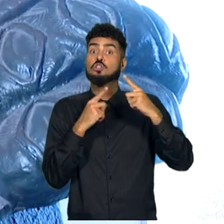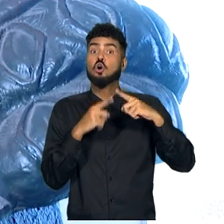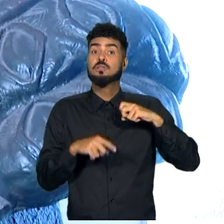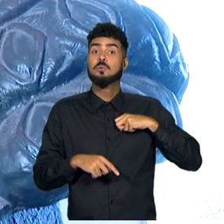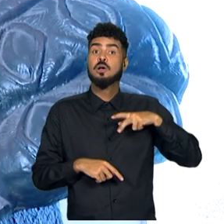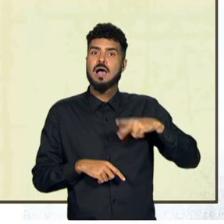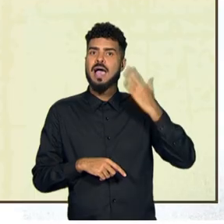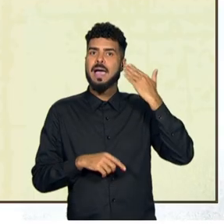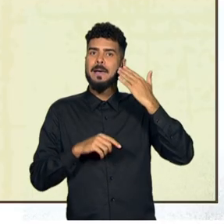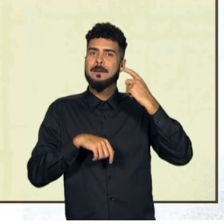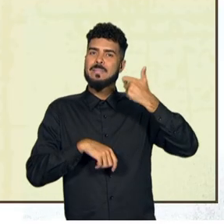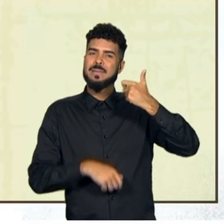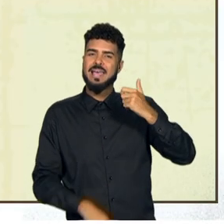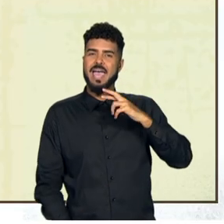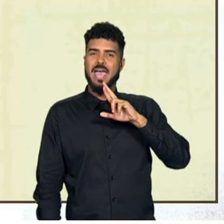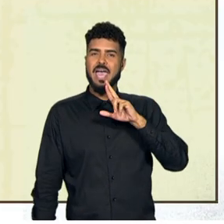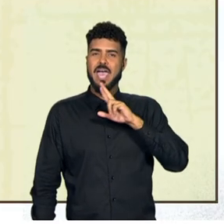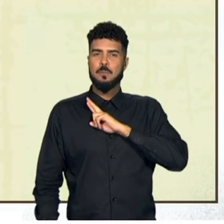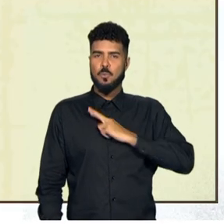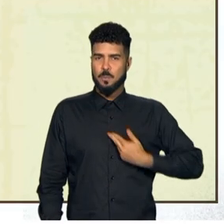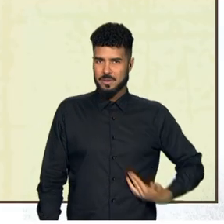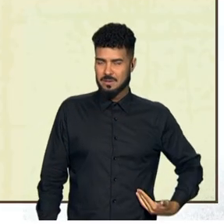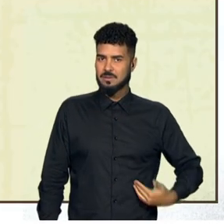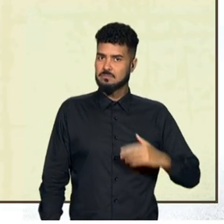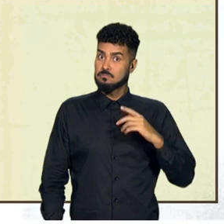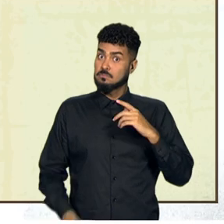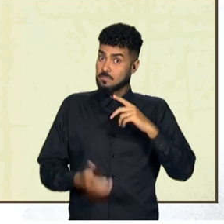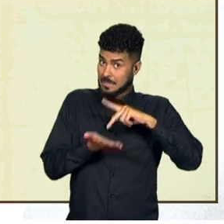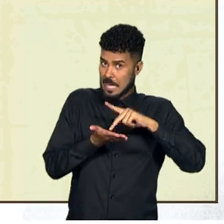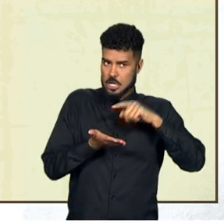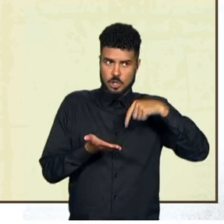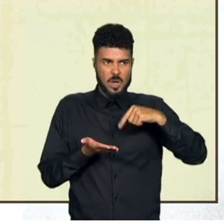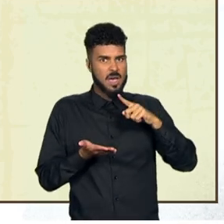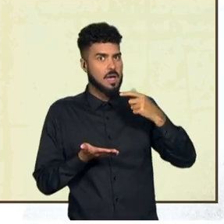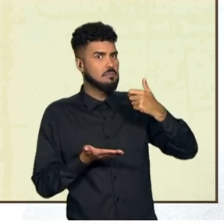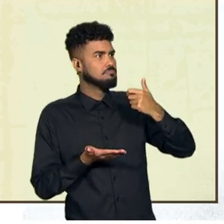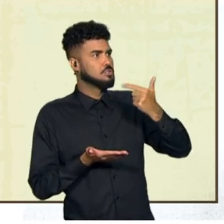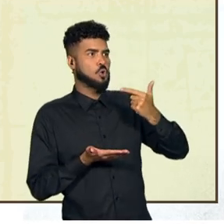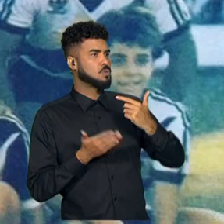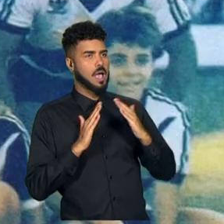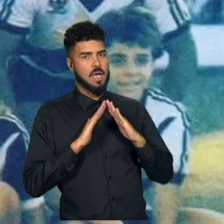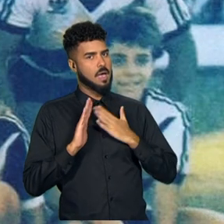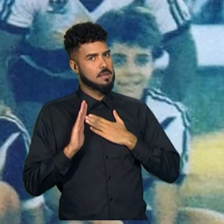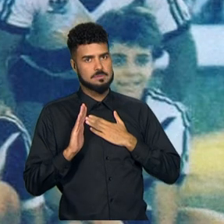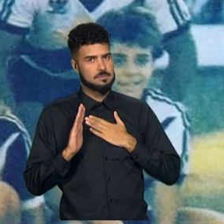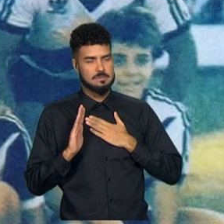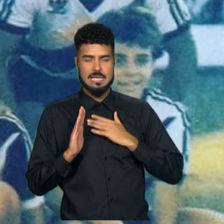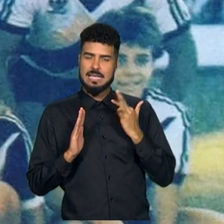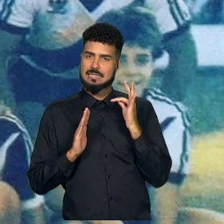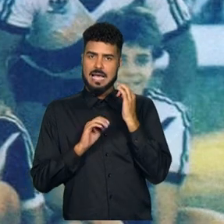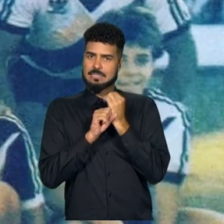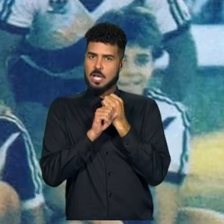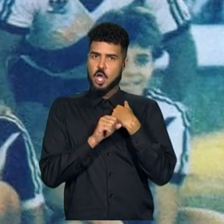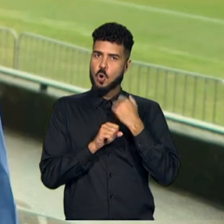Primeira República. Sem dúvida, é a minha segunda casa. Foram 10 anos como atleta, né,